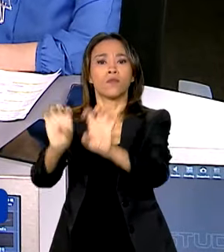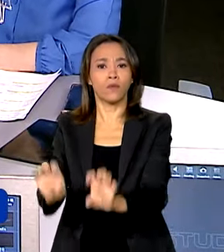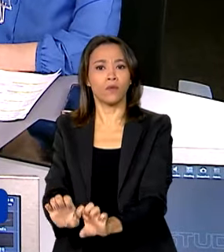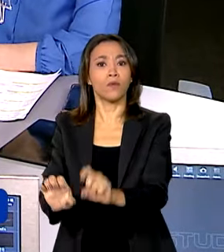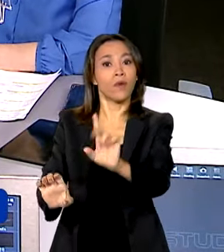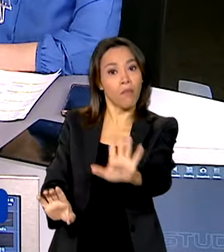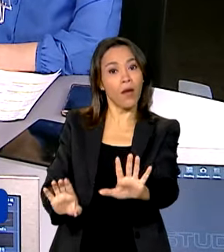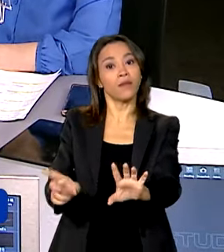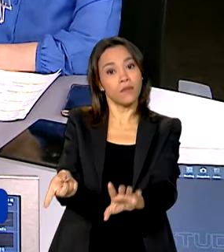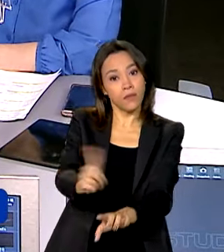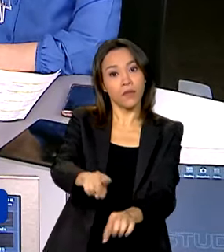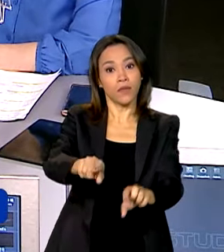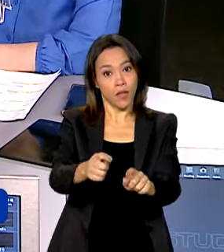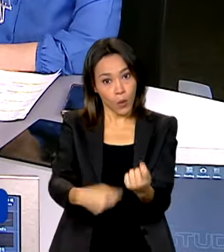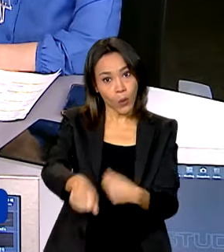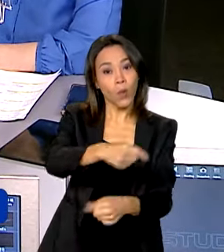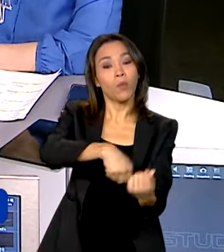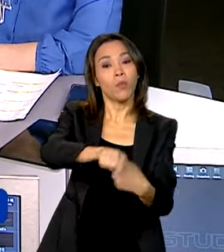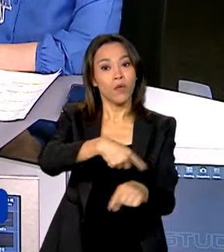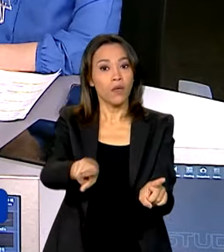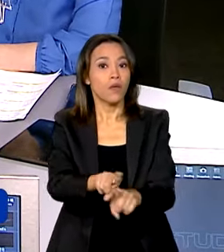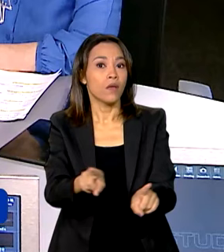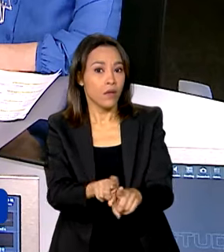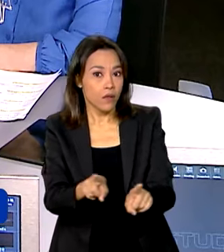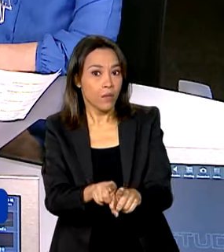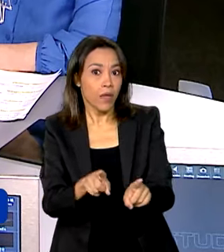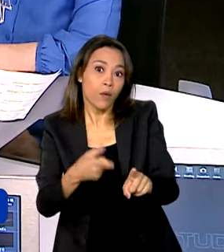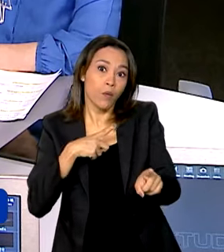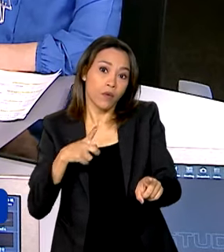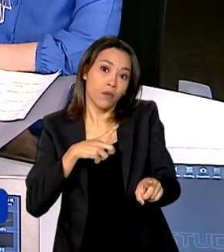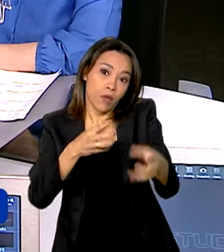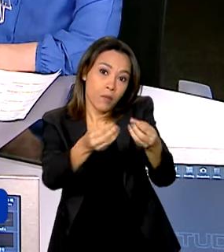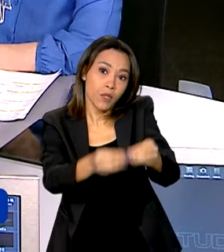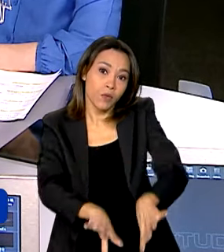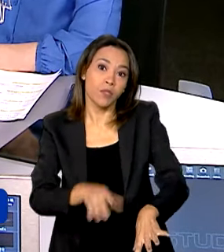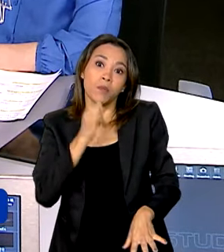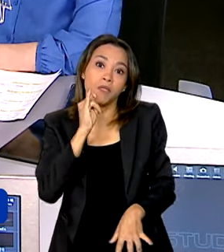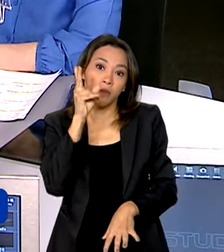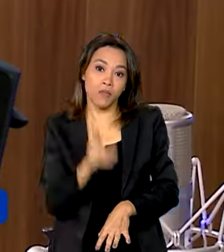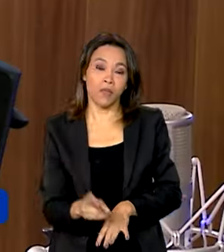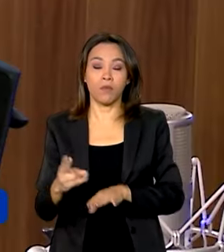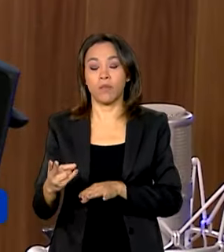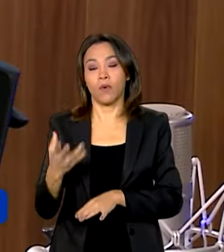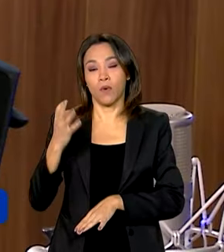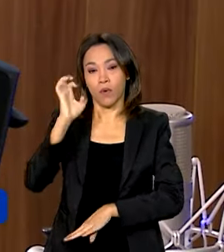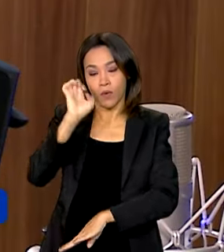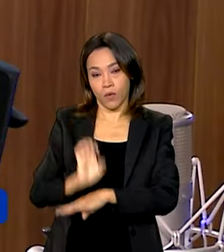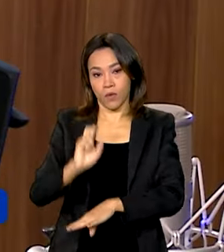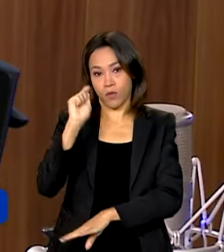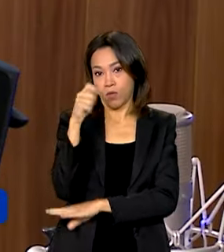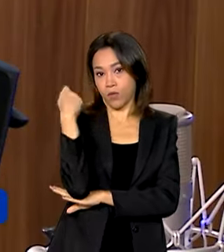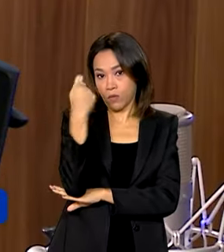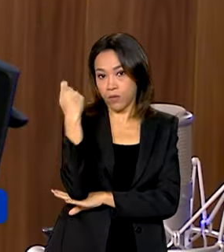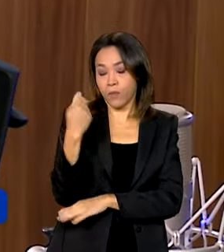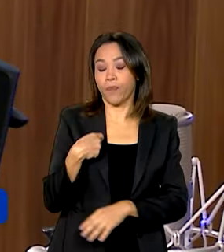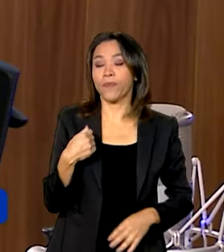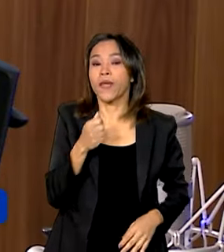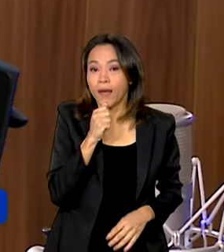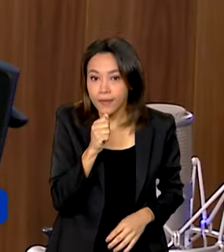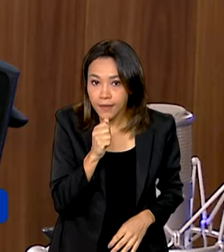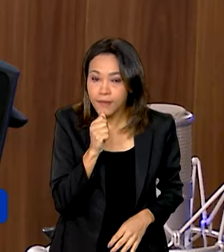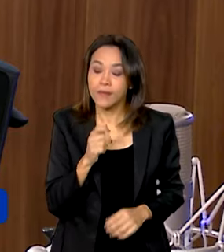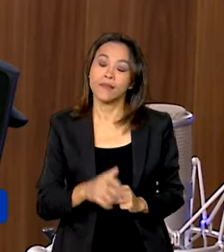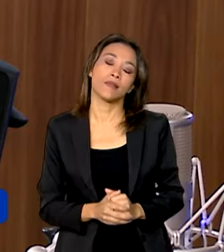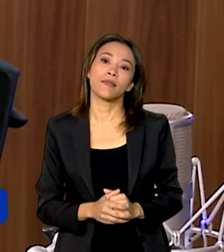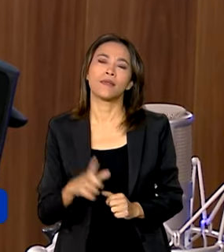ser da economia com quando ela é é atingida que foi o caso do Rio Grande do Sul existe um um um ainda um em